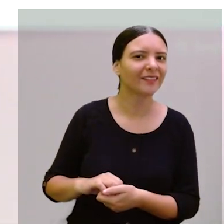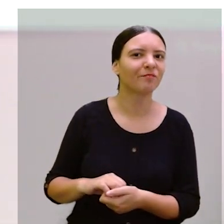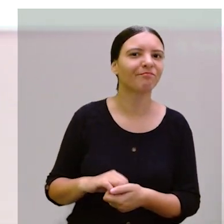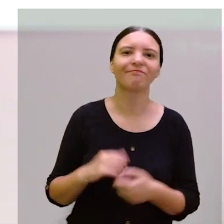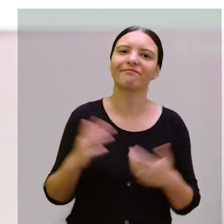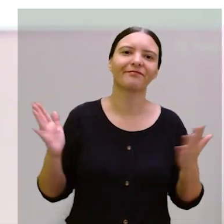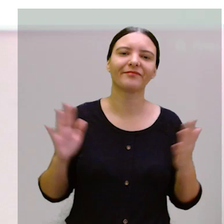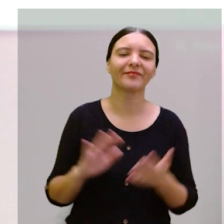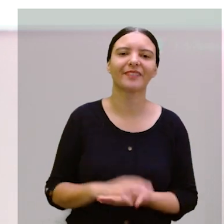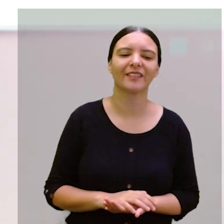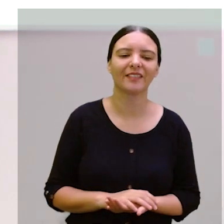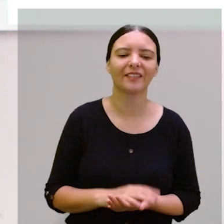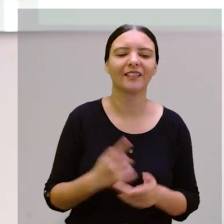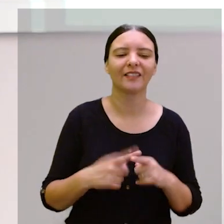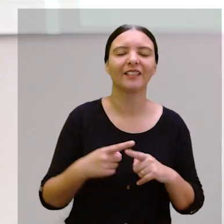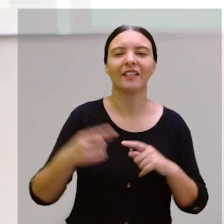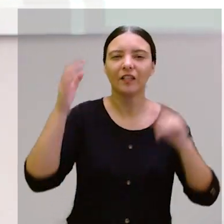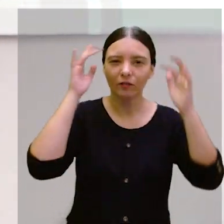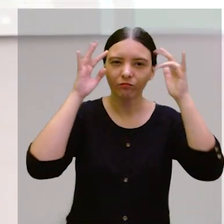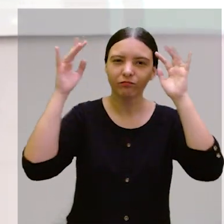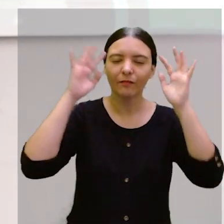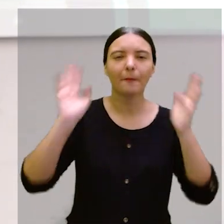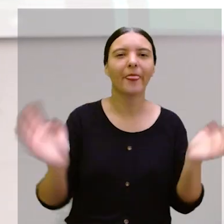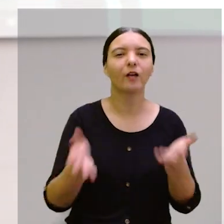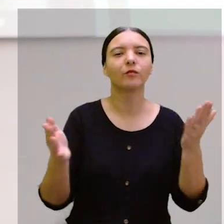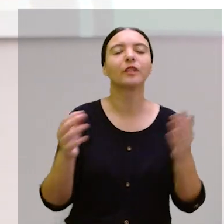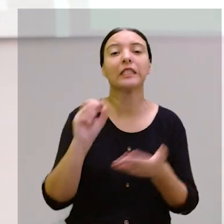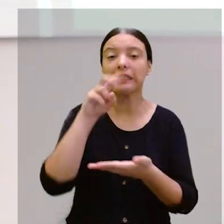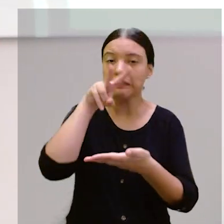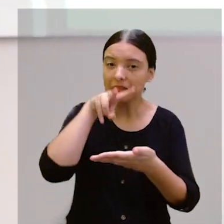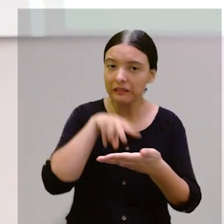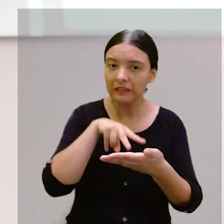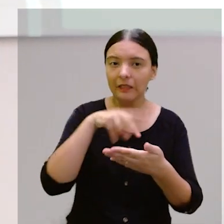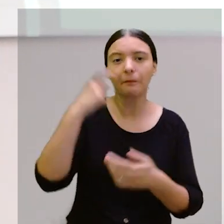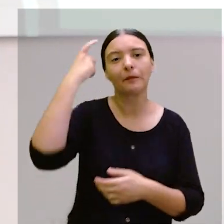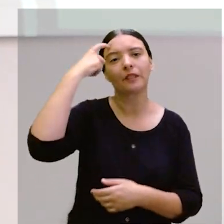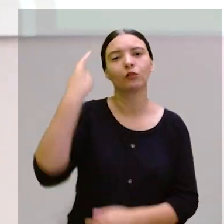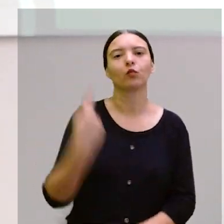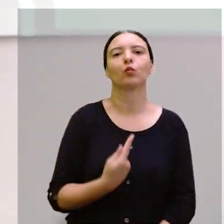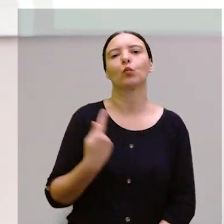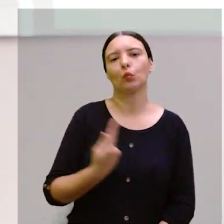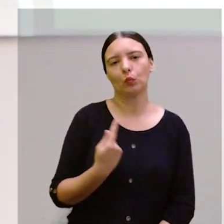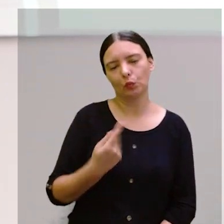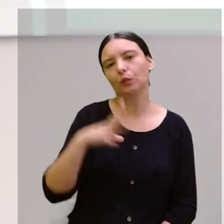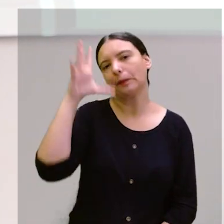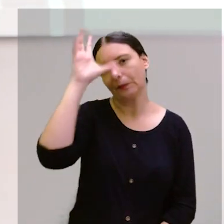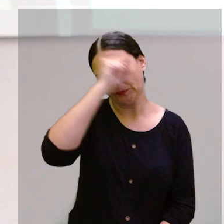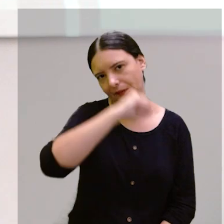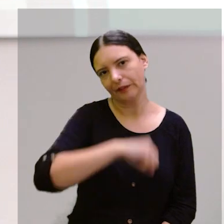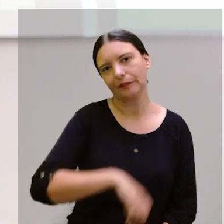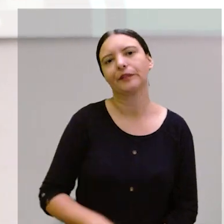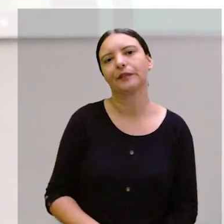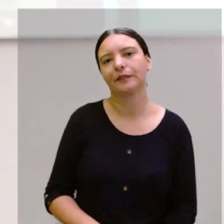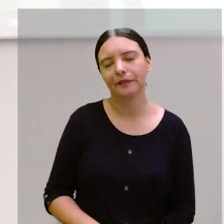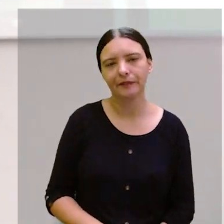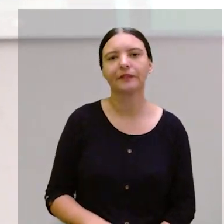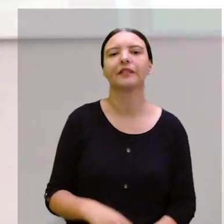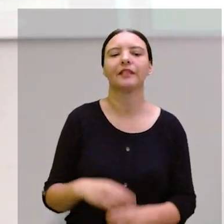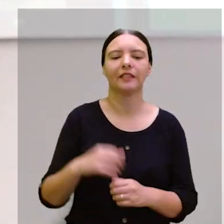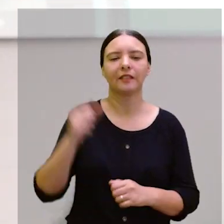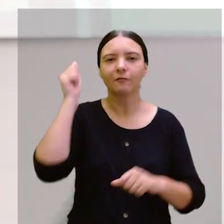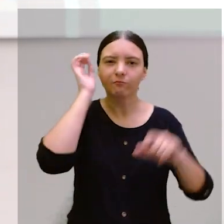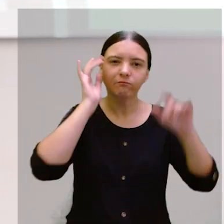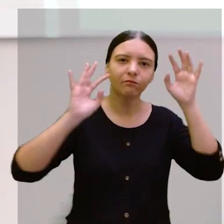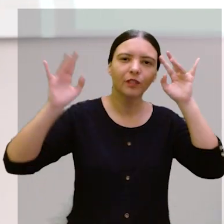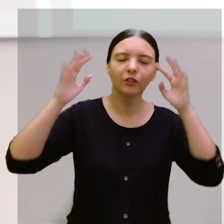Bom, estimula a reflexão crítica. Quem lê, gente, aprende a pensar sozinho. Já falei disso aqui no início. Desenvolvimento da